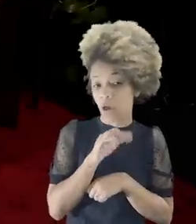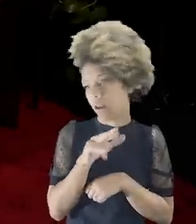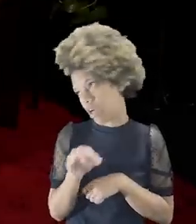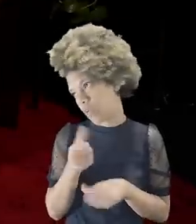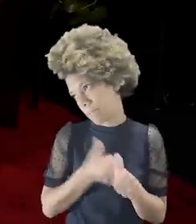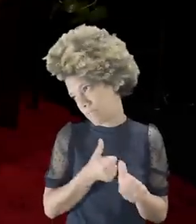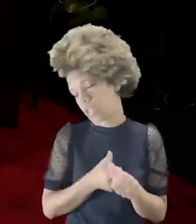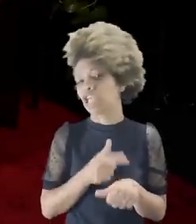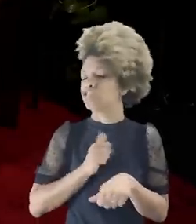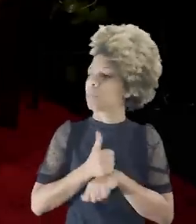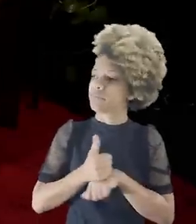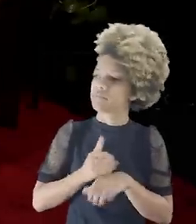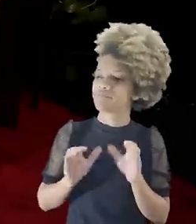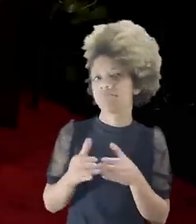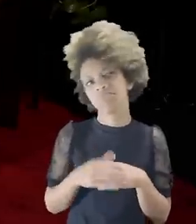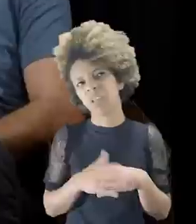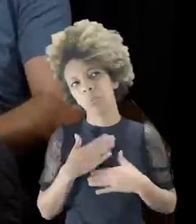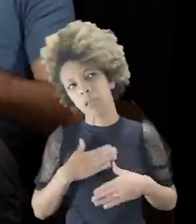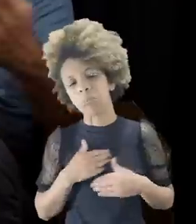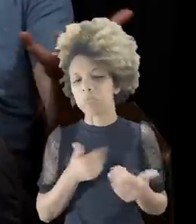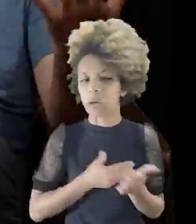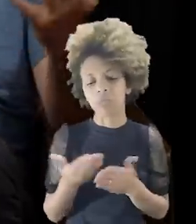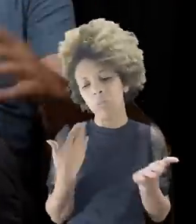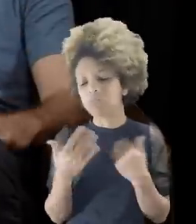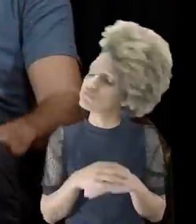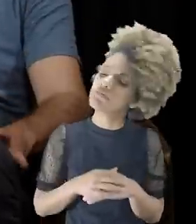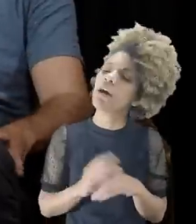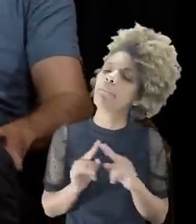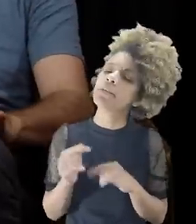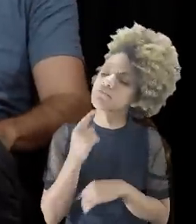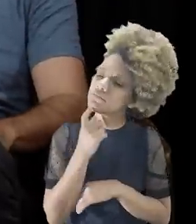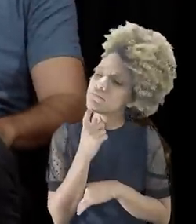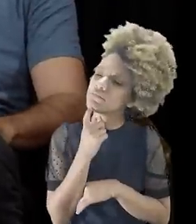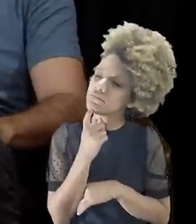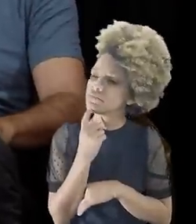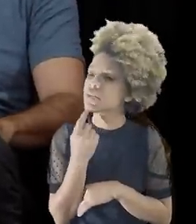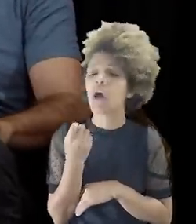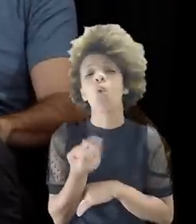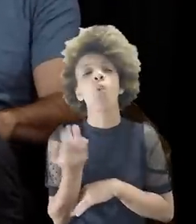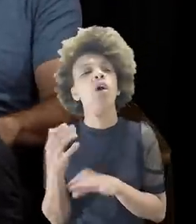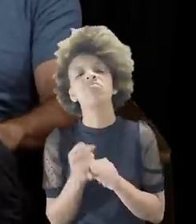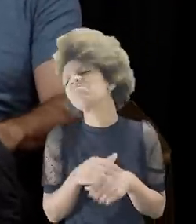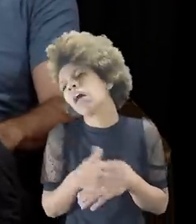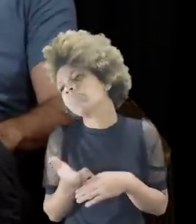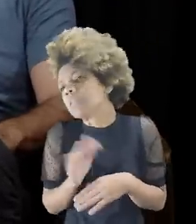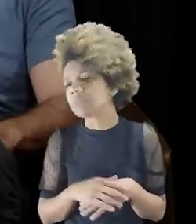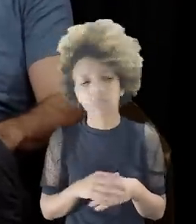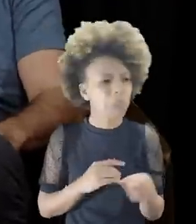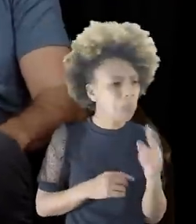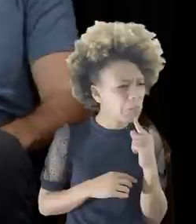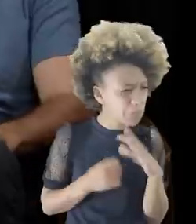que é do ladinho e tinha um time profissional lá e aí né vendo assim eu ia conversar mas cara ah quanto que ganharam ganha tanto